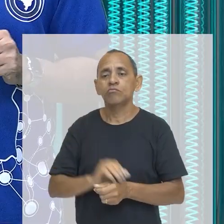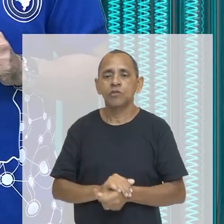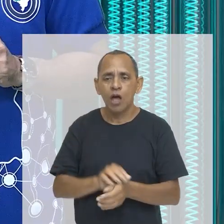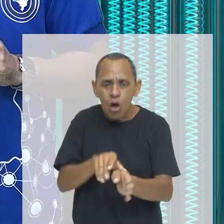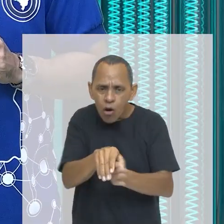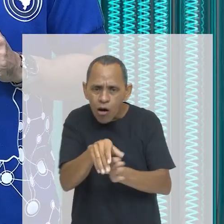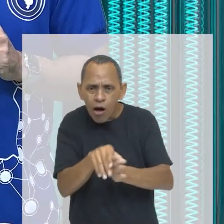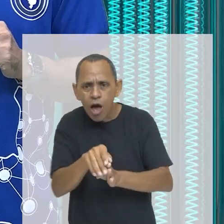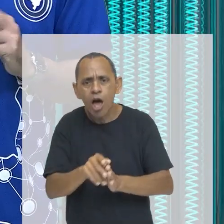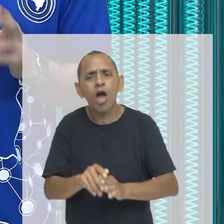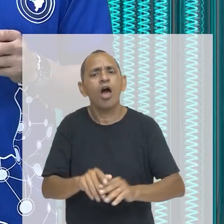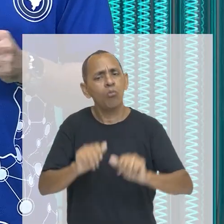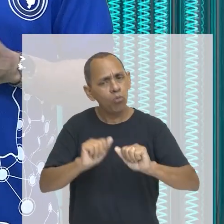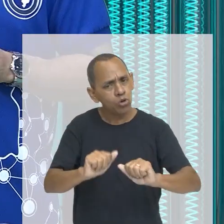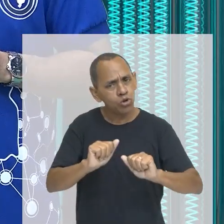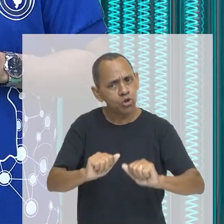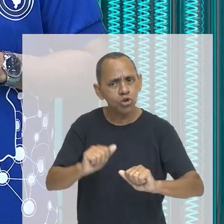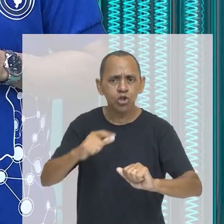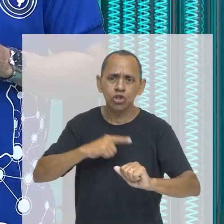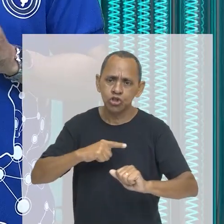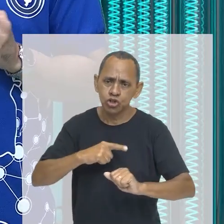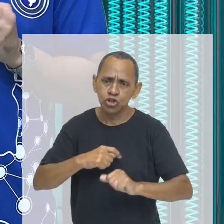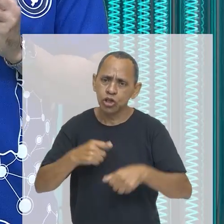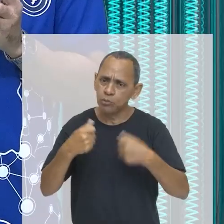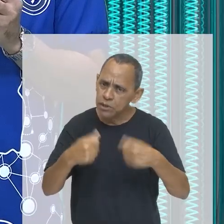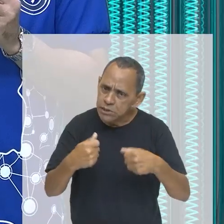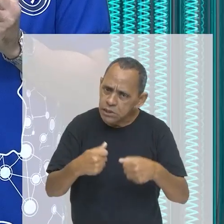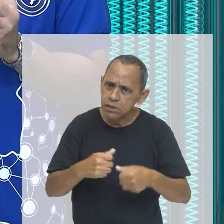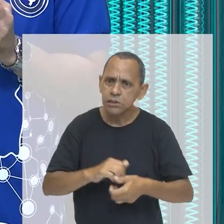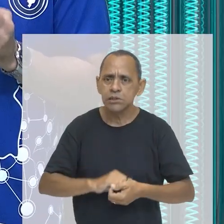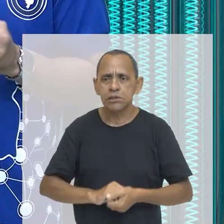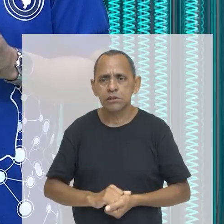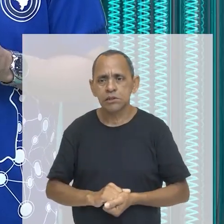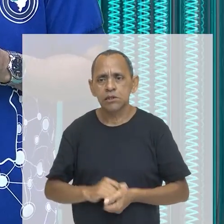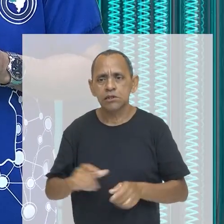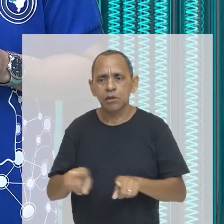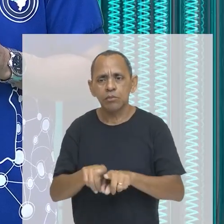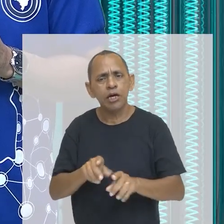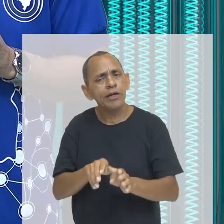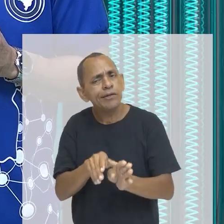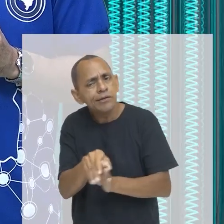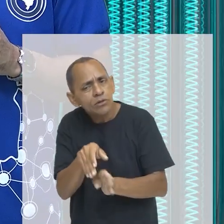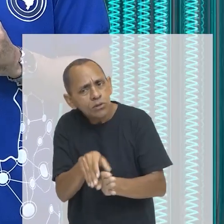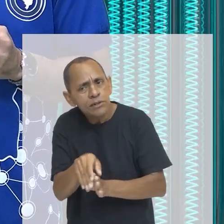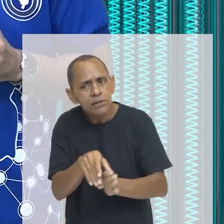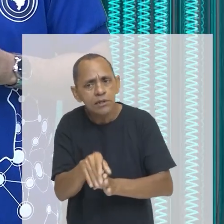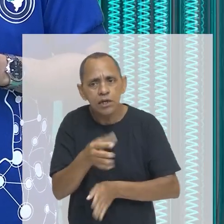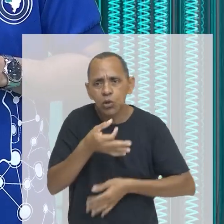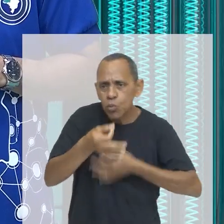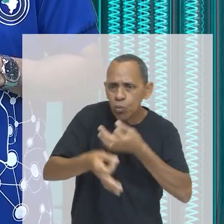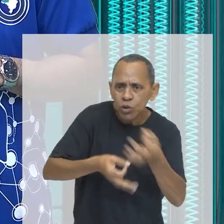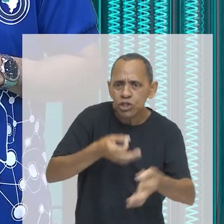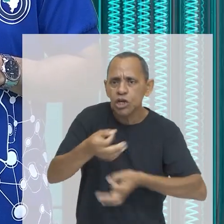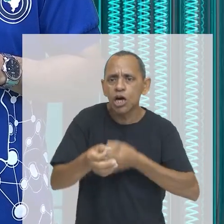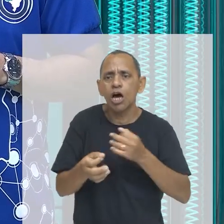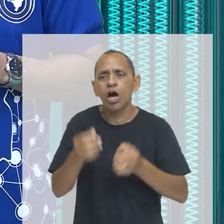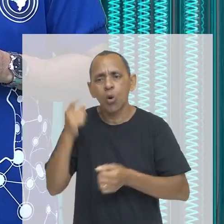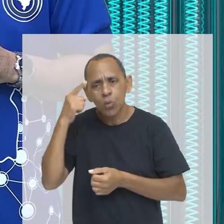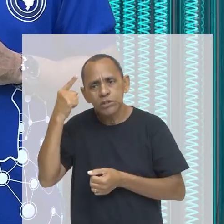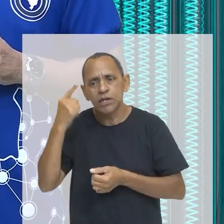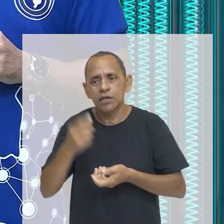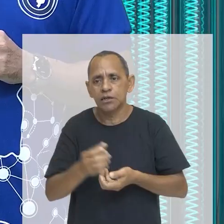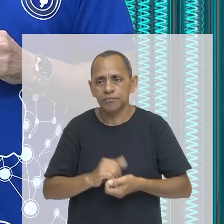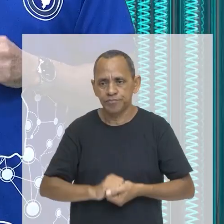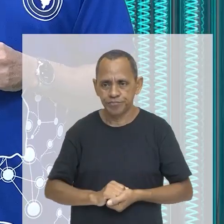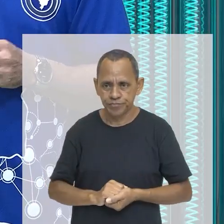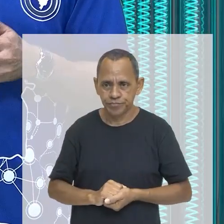de poderia, você deveria, né? Sempre nesse sentido de dar um conselho, tá certo? Dar uma recomendação.